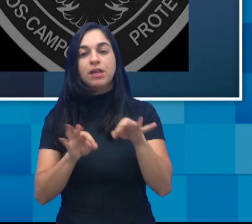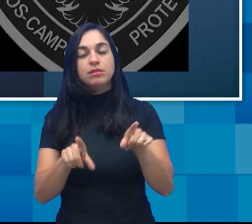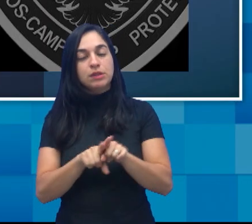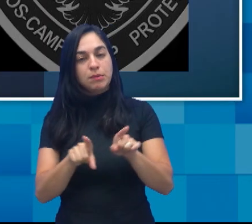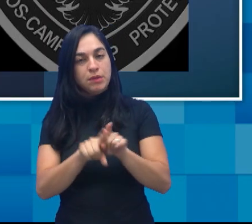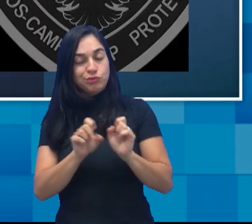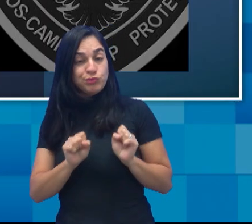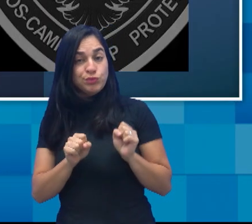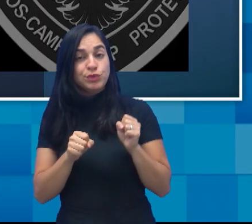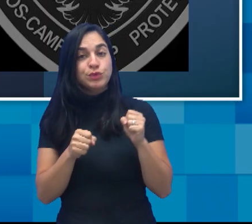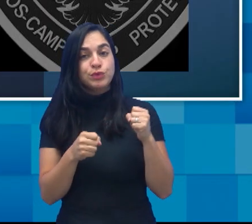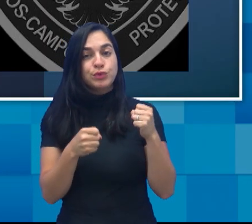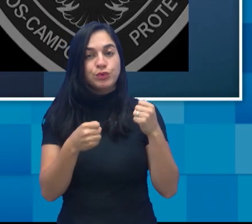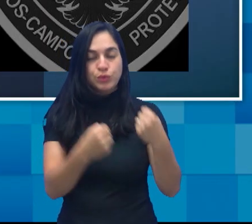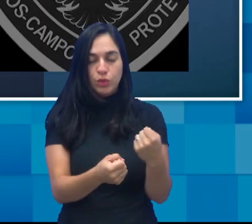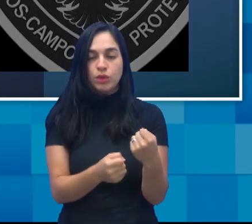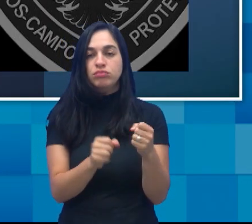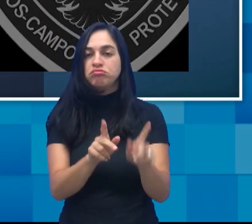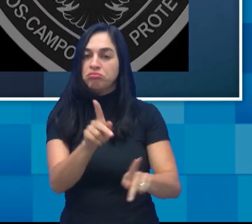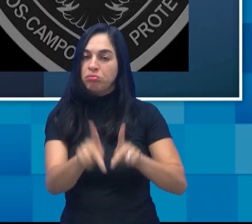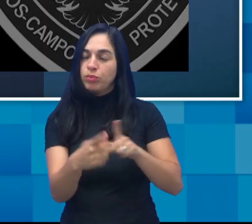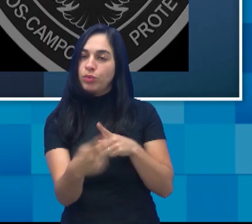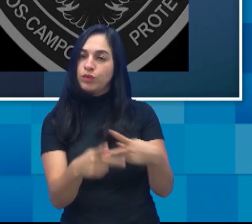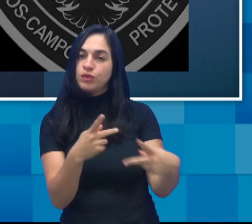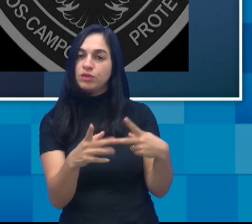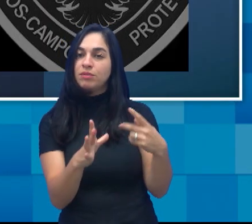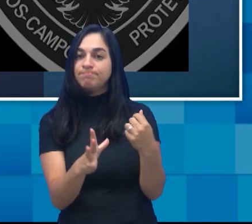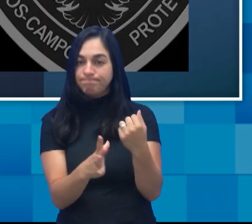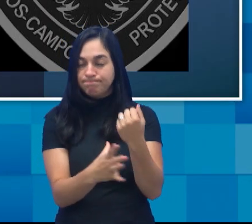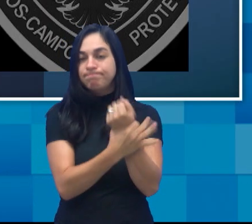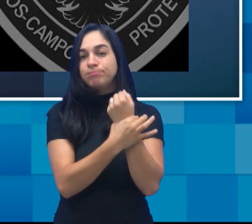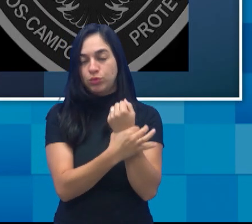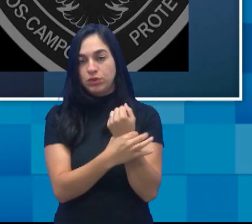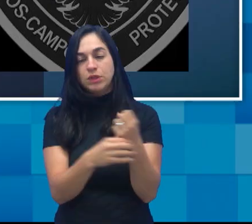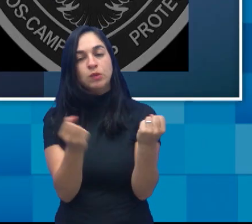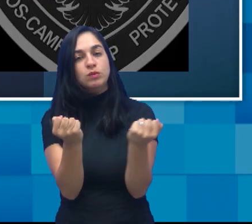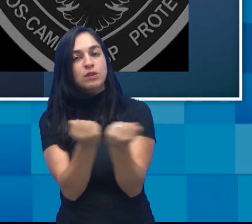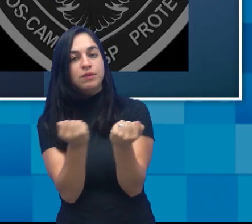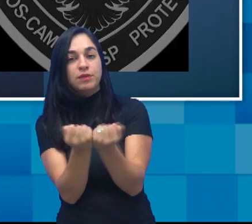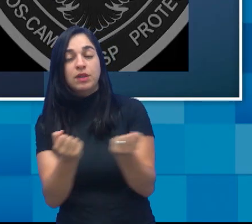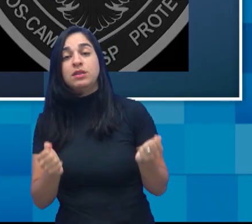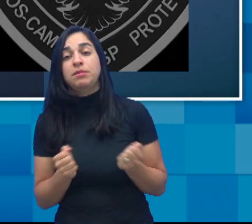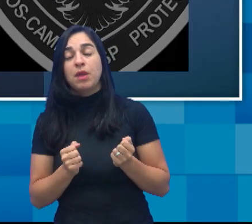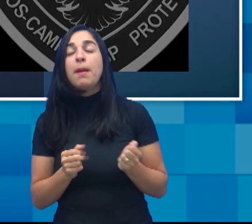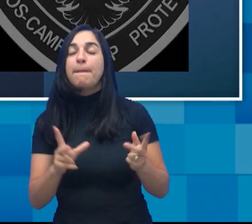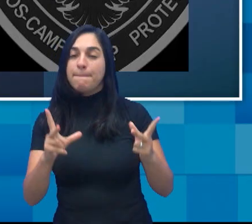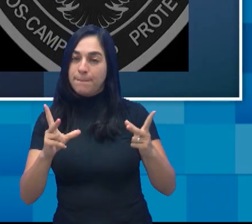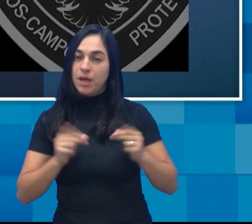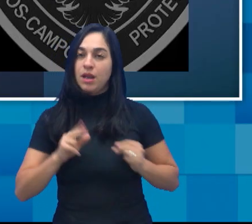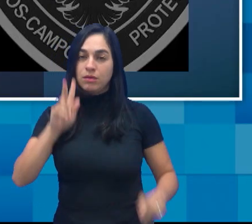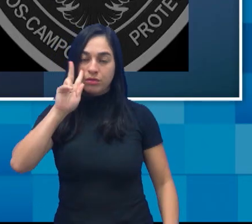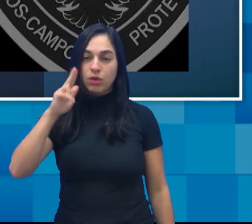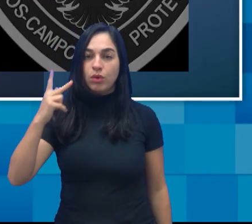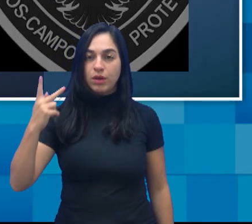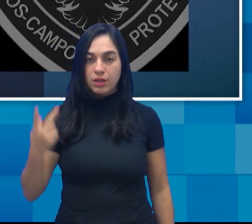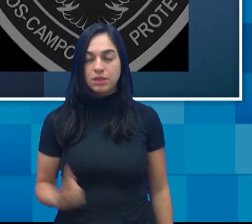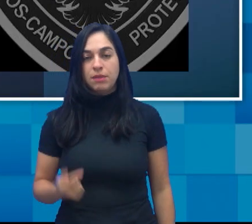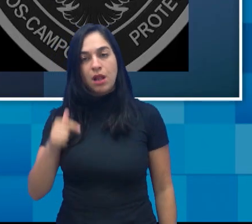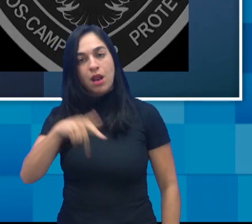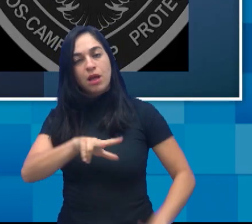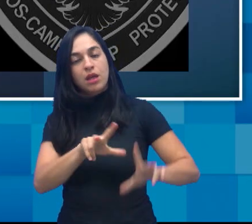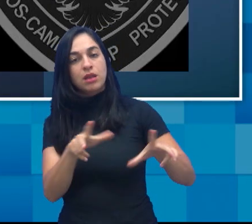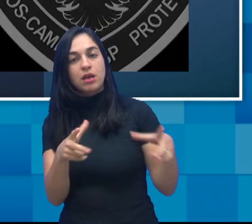à proteção da população joseense, merecendo reconhecimento desta Casa de Leis pelos relevantes